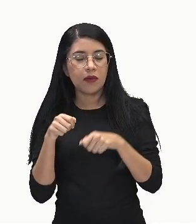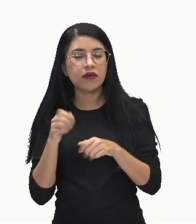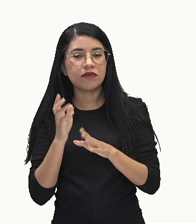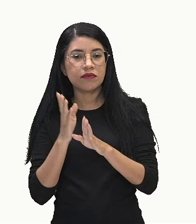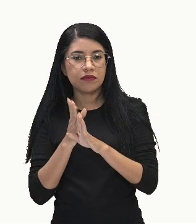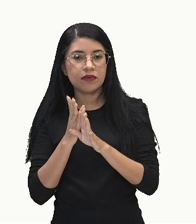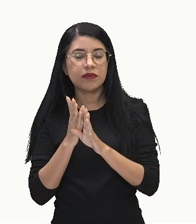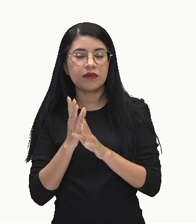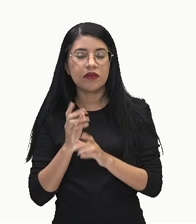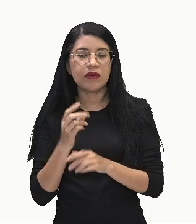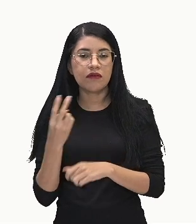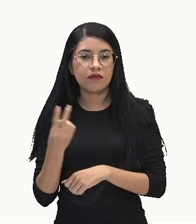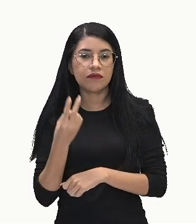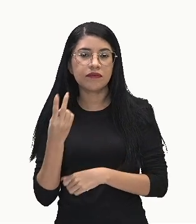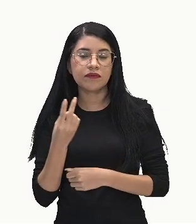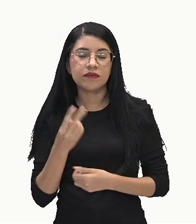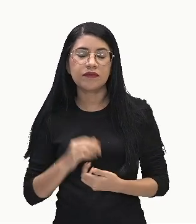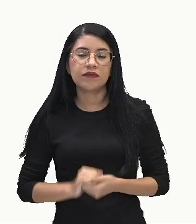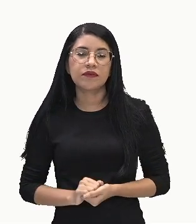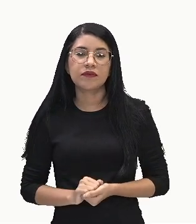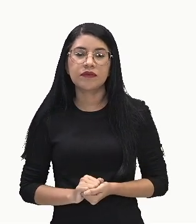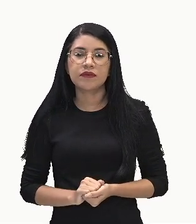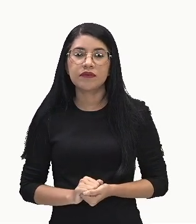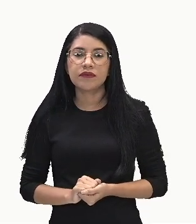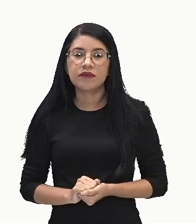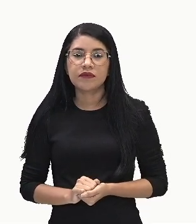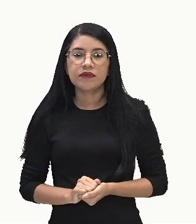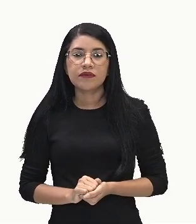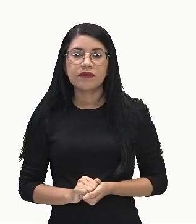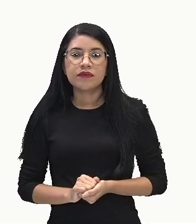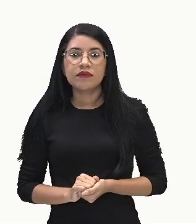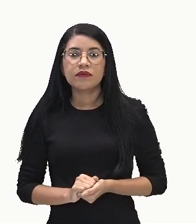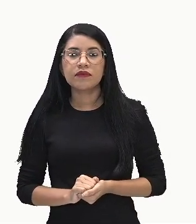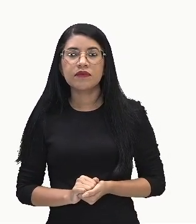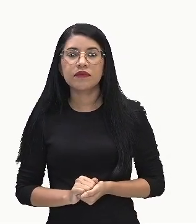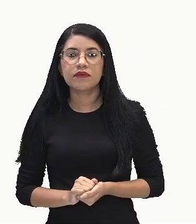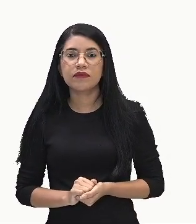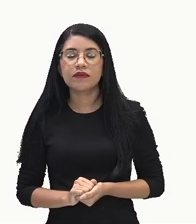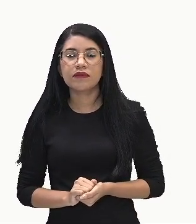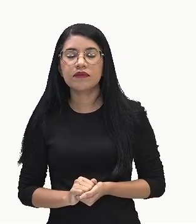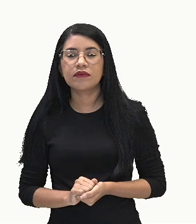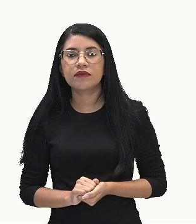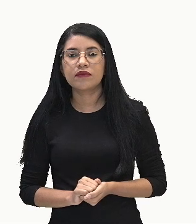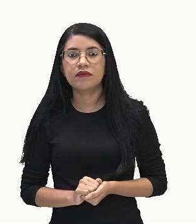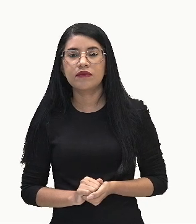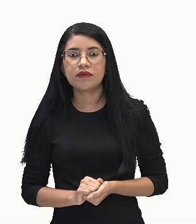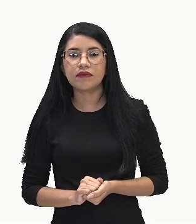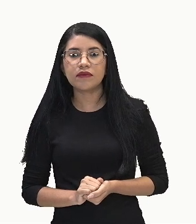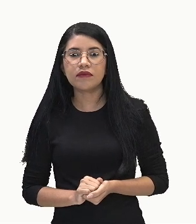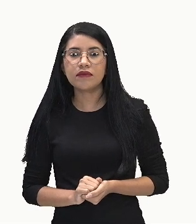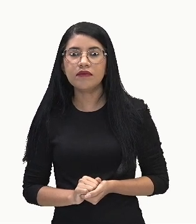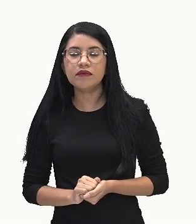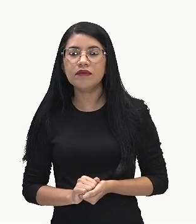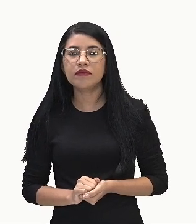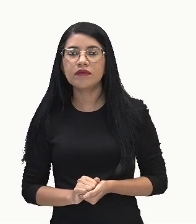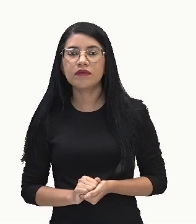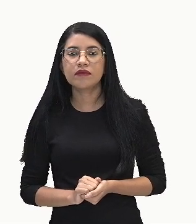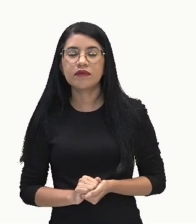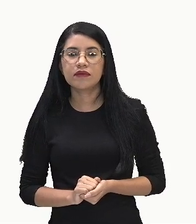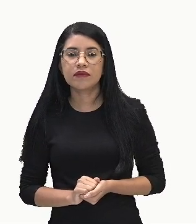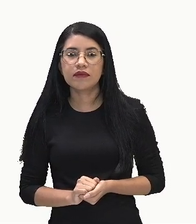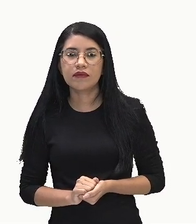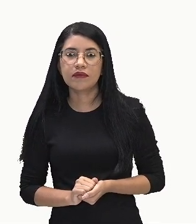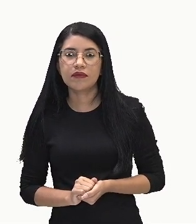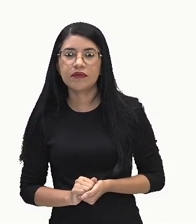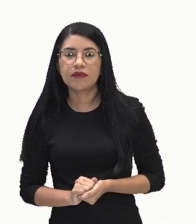lado desse triângulo. Tá certo? Bom, então vamos voltar aqui na definição e logo a gente vai ver